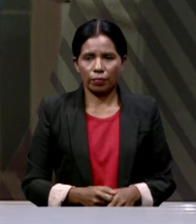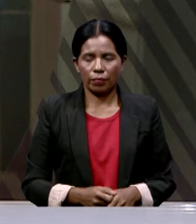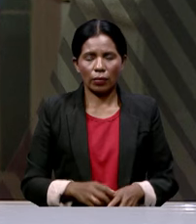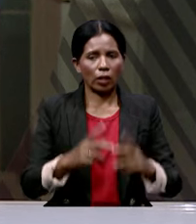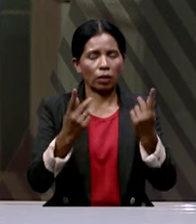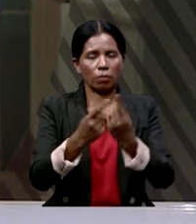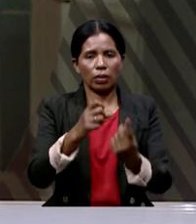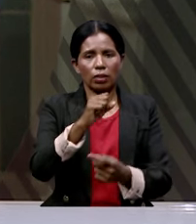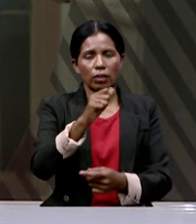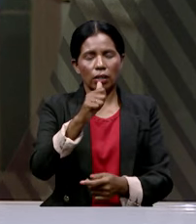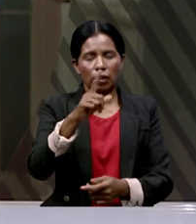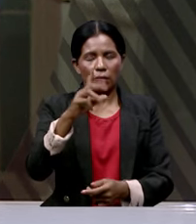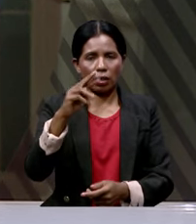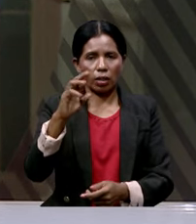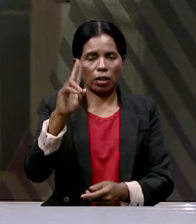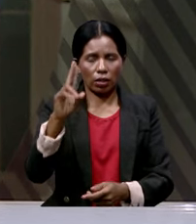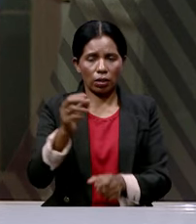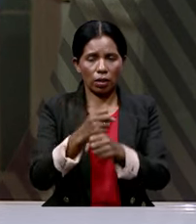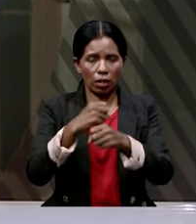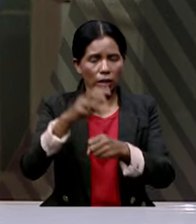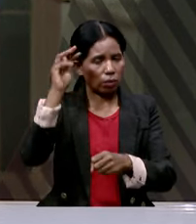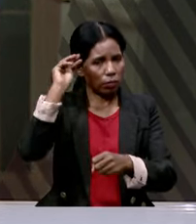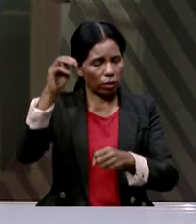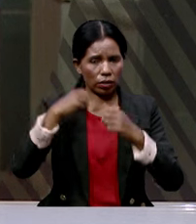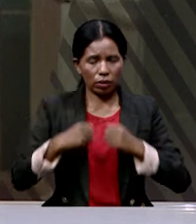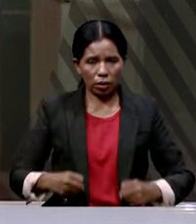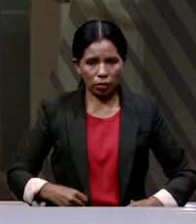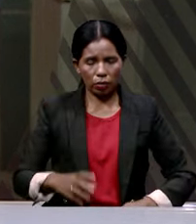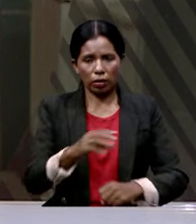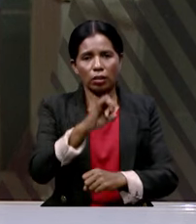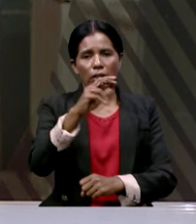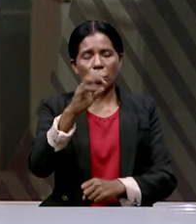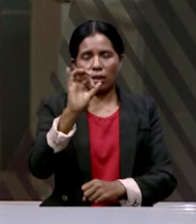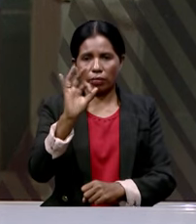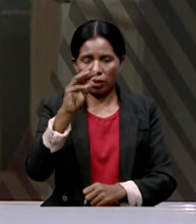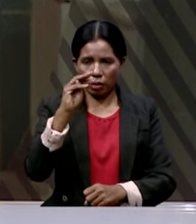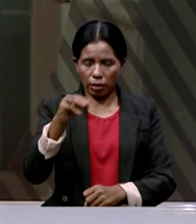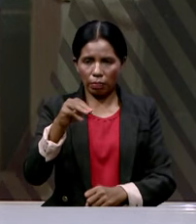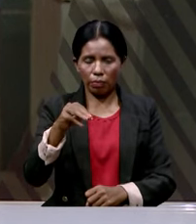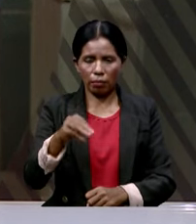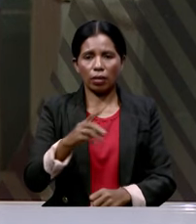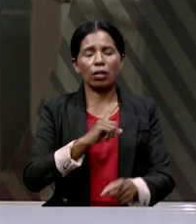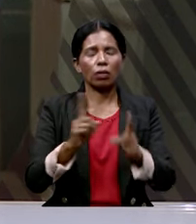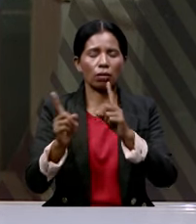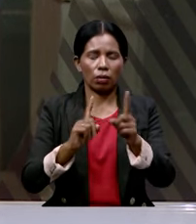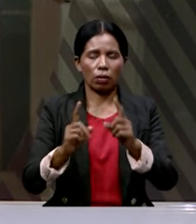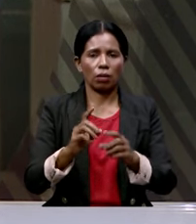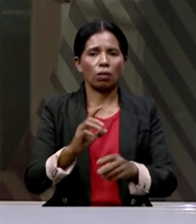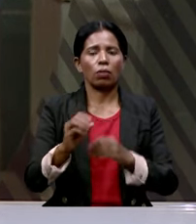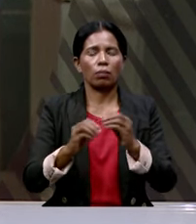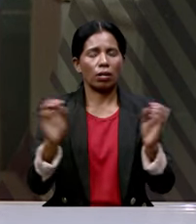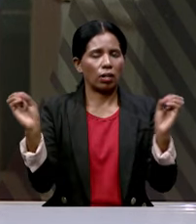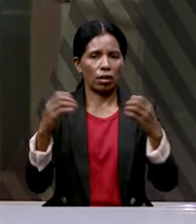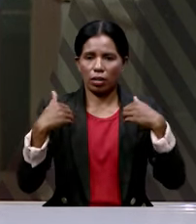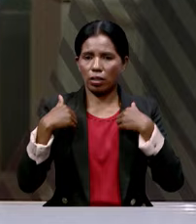Companhia Salimago Halo Ministra Saúde o Instituto Nacional de Farmácia de Produto Médico Dung Malo Conaba Falta Aimoruk.